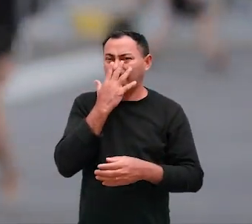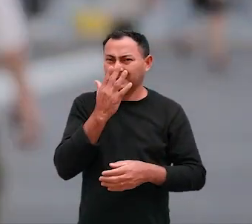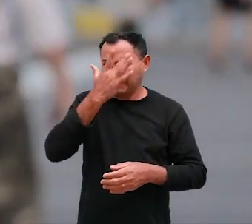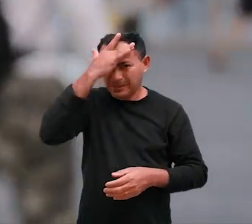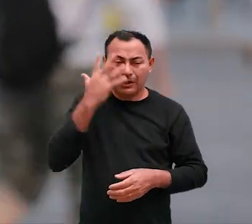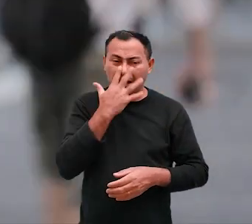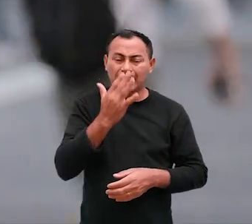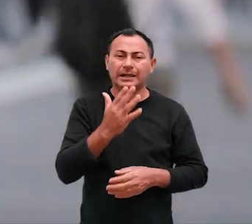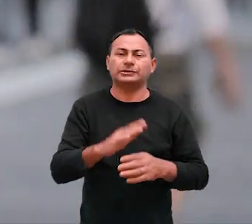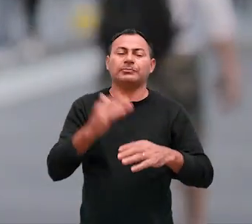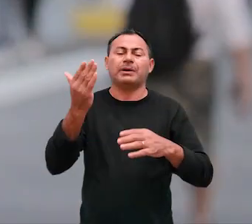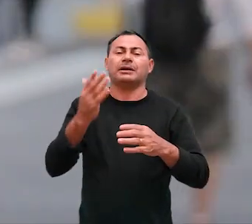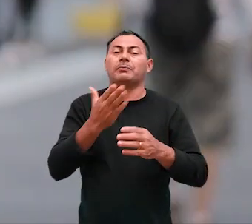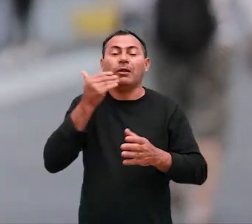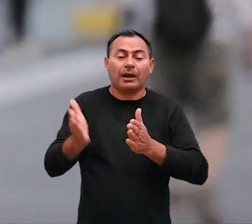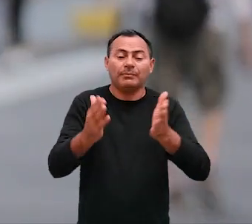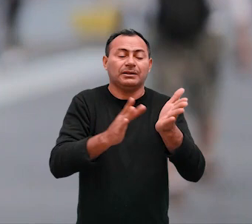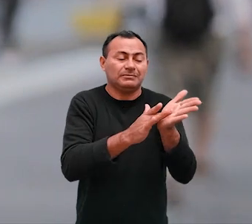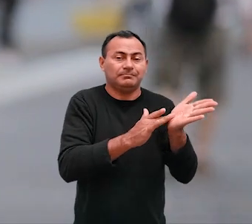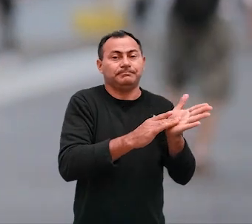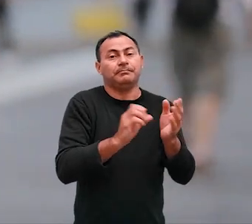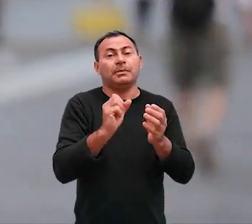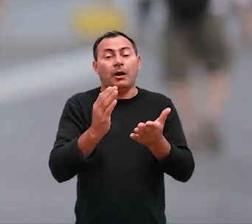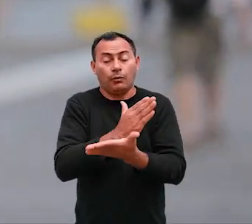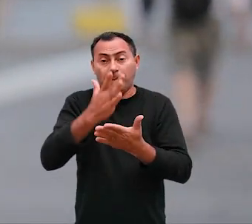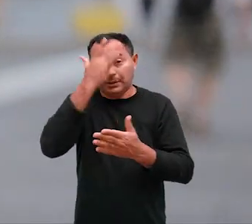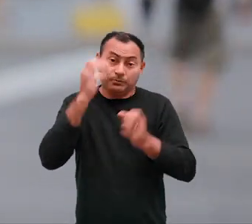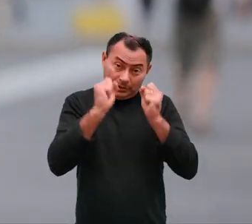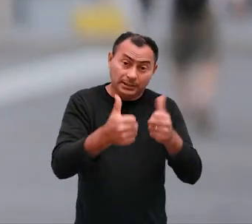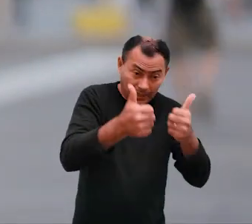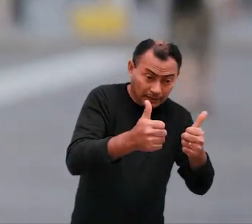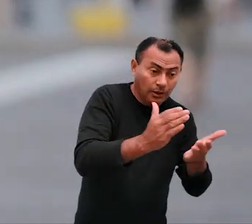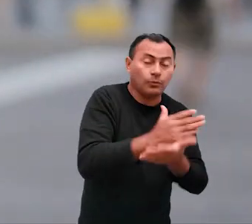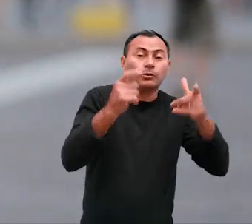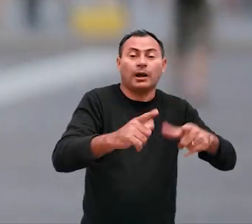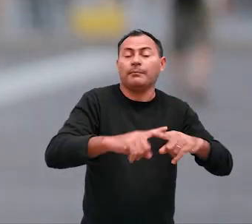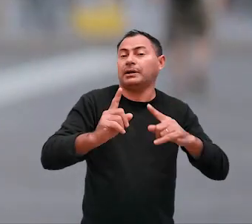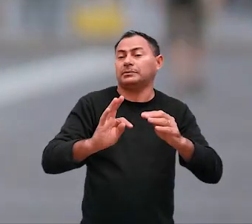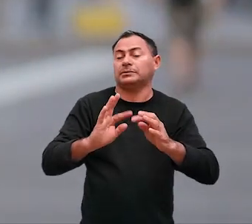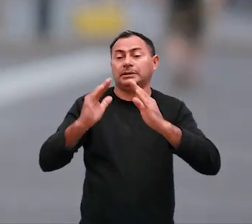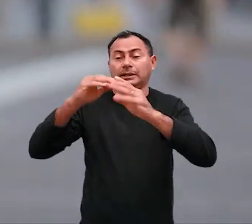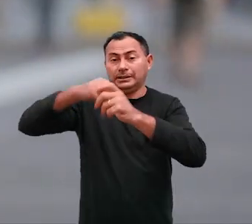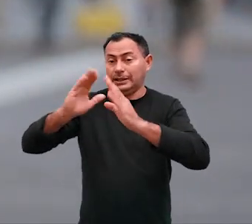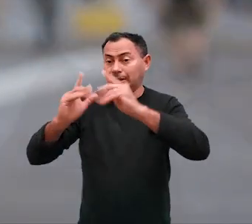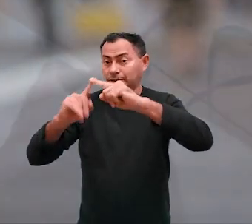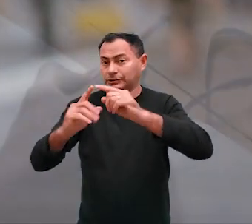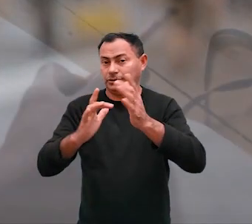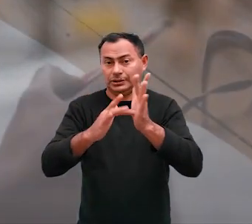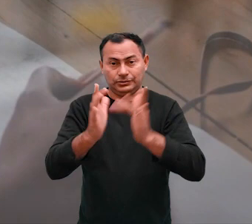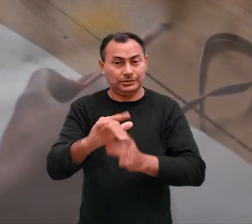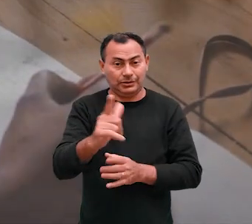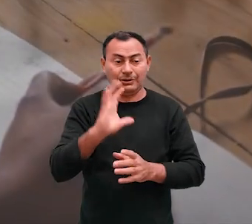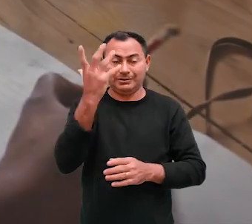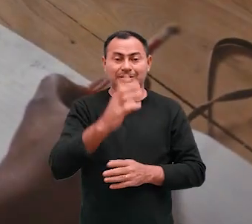o melhor caminho é o do fingimento. Isso pode funcionar para algumas pessoas e em alguns lugares, mas não funciona na Igreja de Jesus